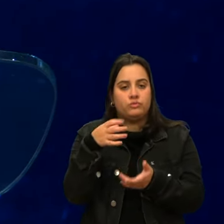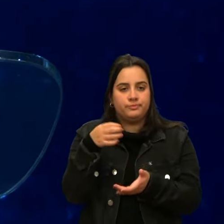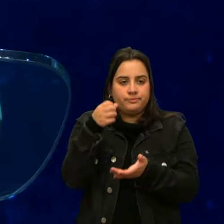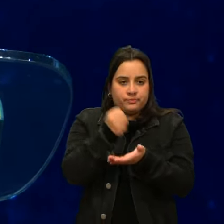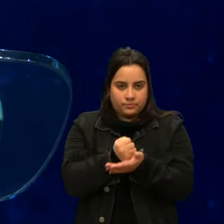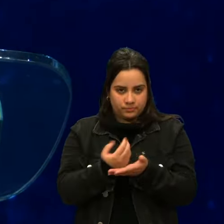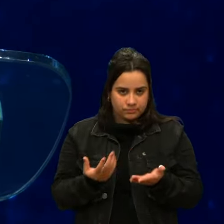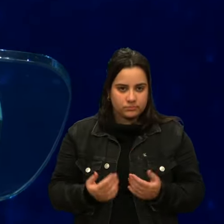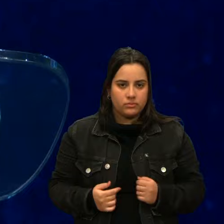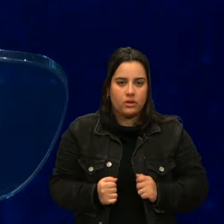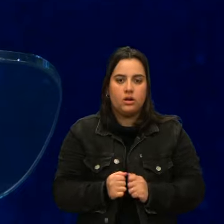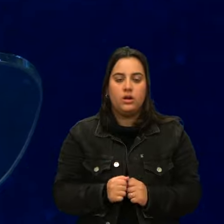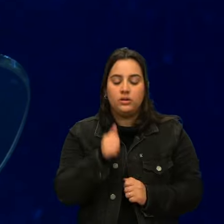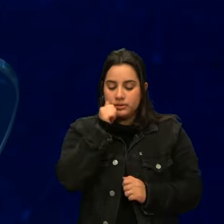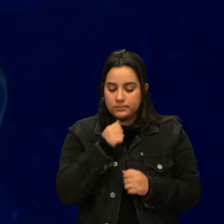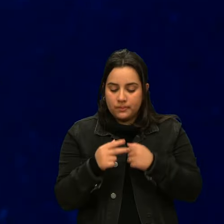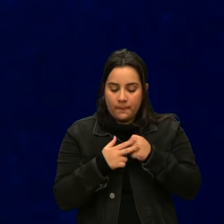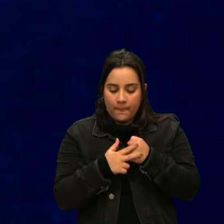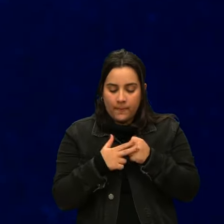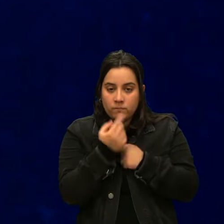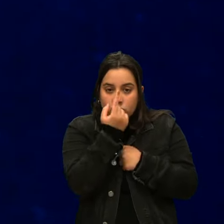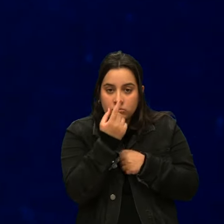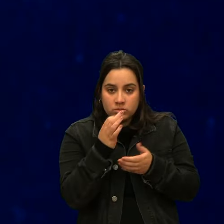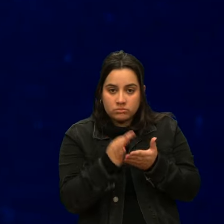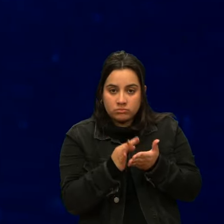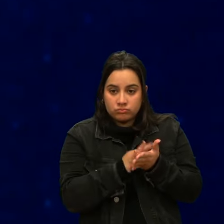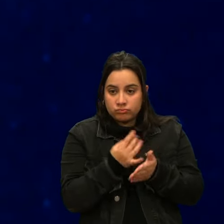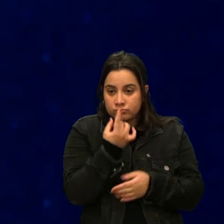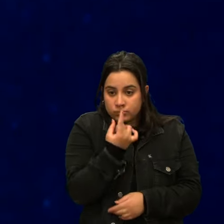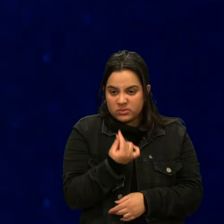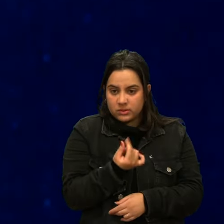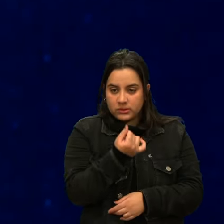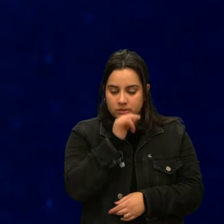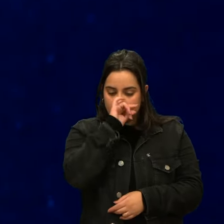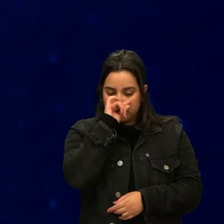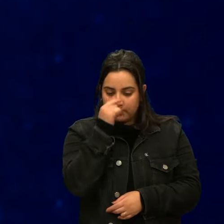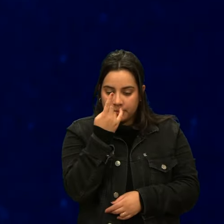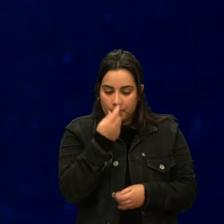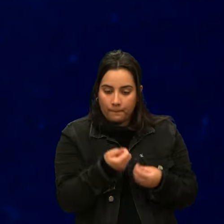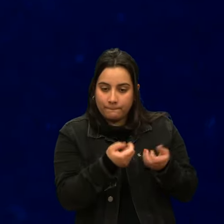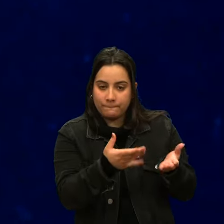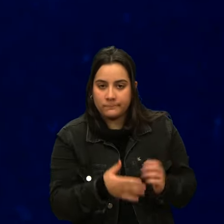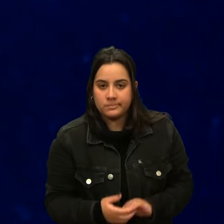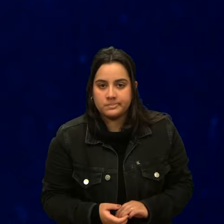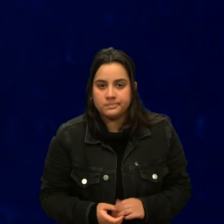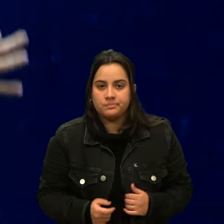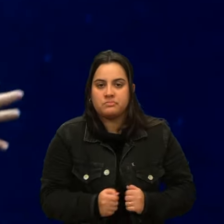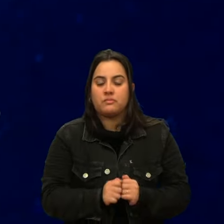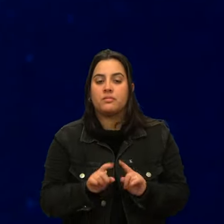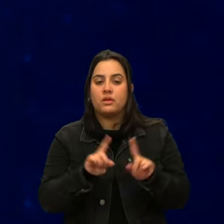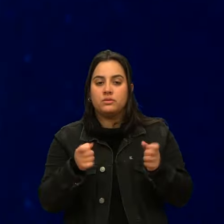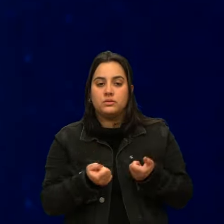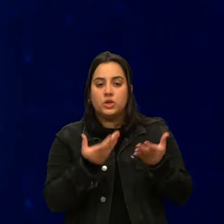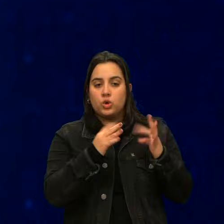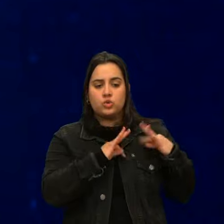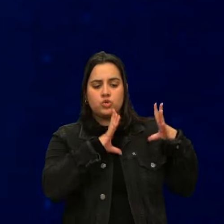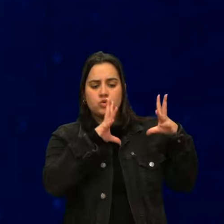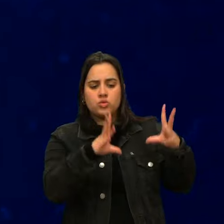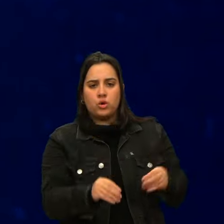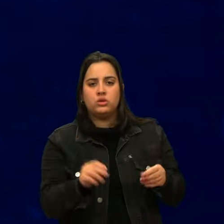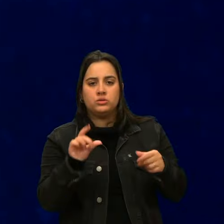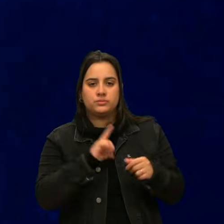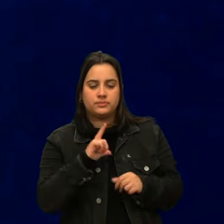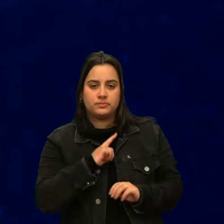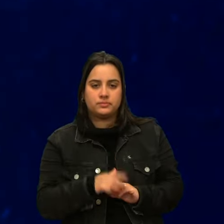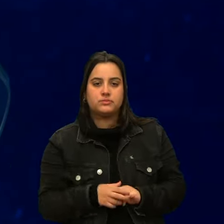viúva pobre entrega uma moeda. Ela não entregou uma grande quantia, mas ela entregou tudo que tinha.